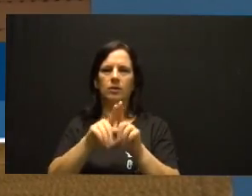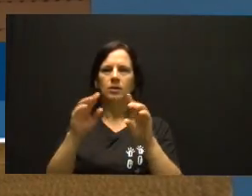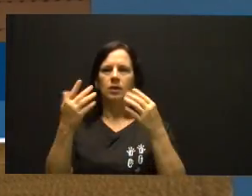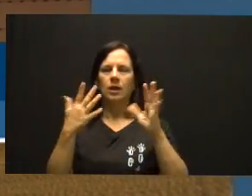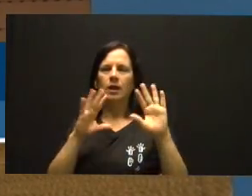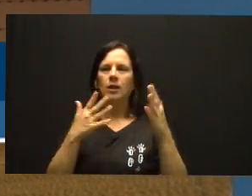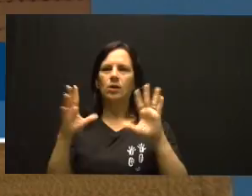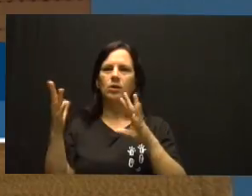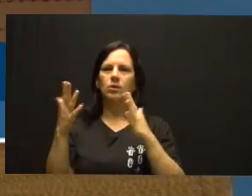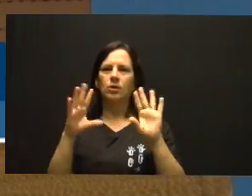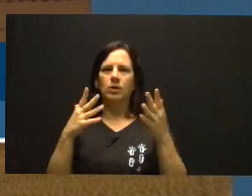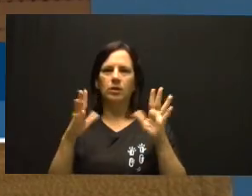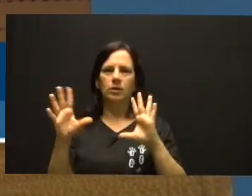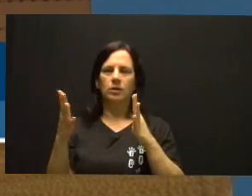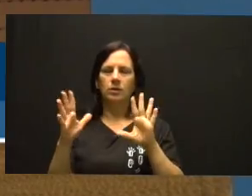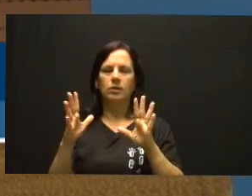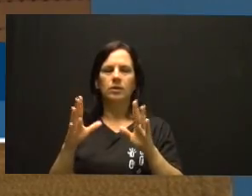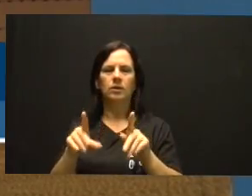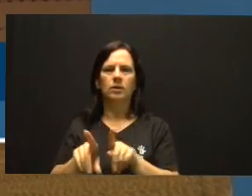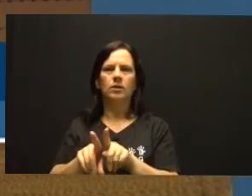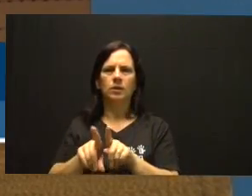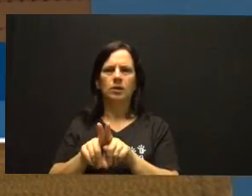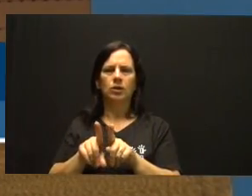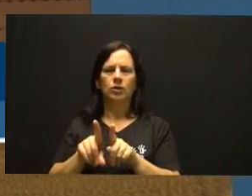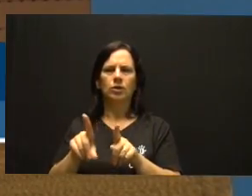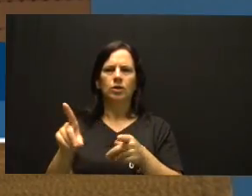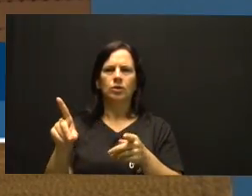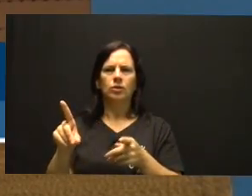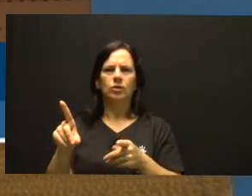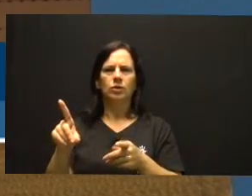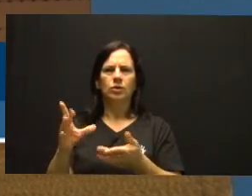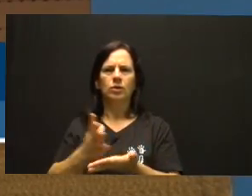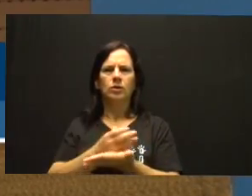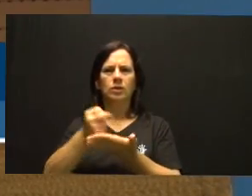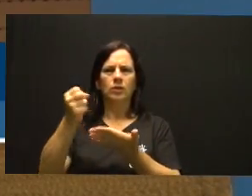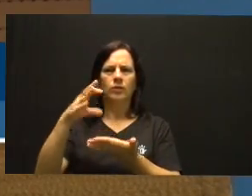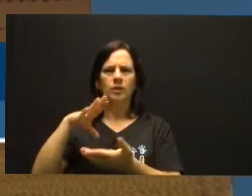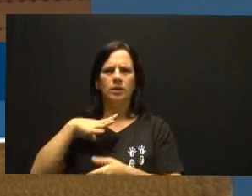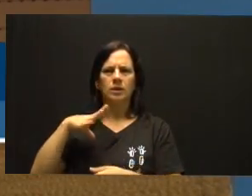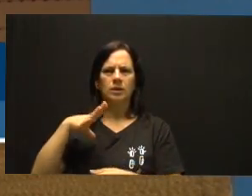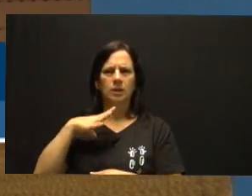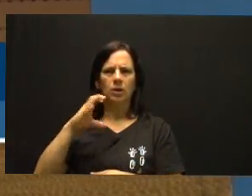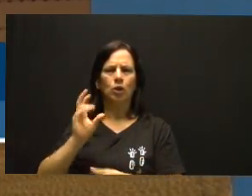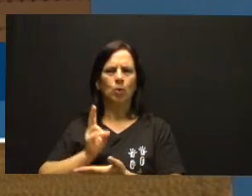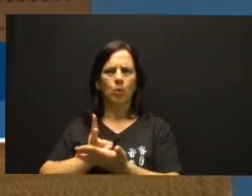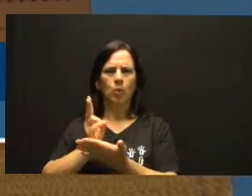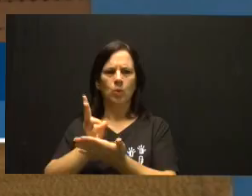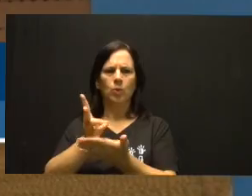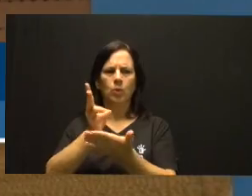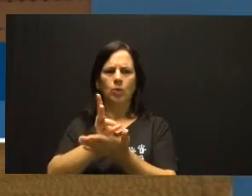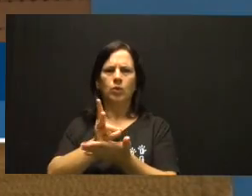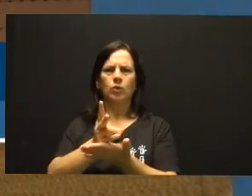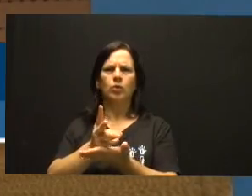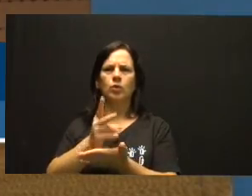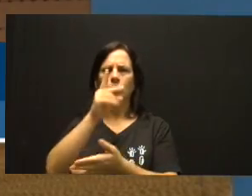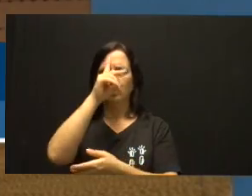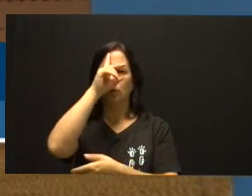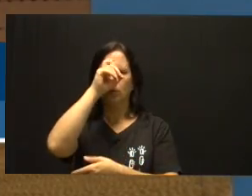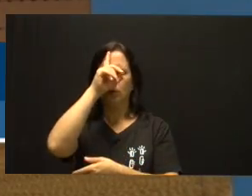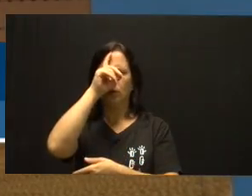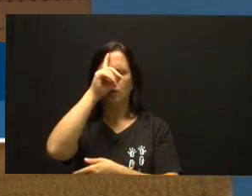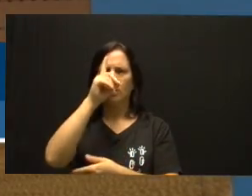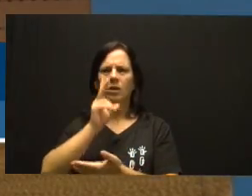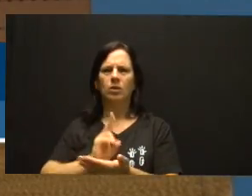sua empresa e dizer para você que está sendo a salvação da nossa cidade. Parabéns, continua nesse ritmo aí até que o nosso hospital volta